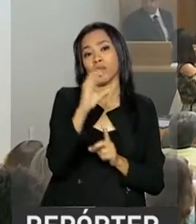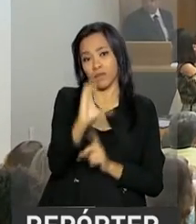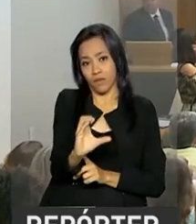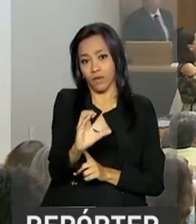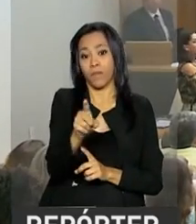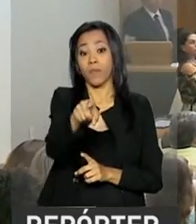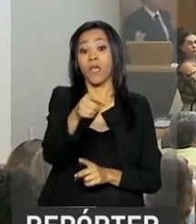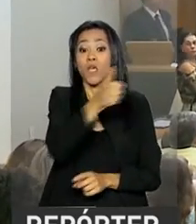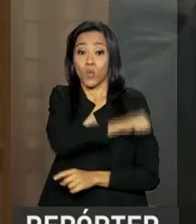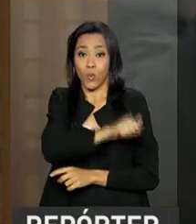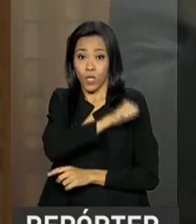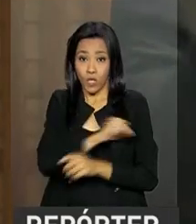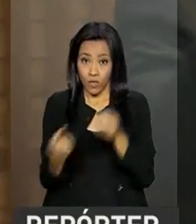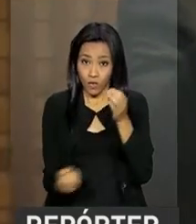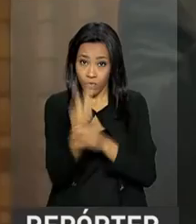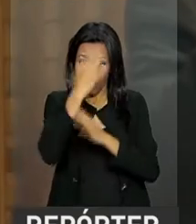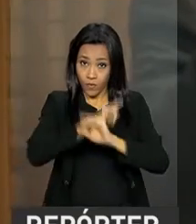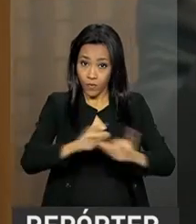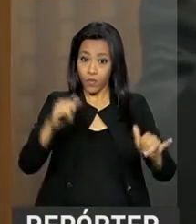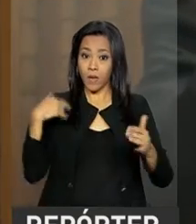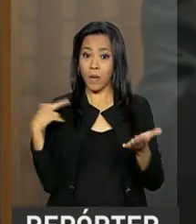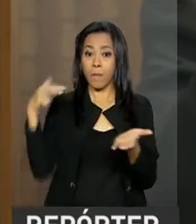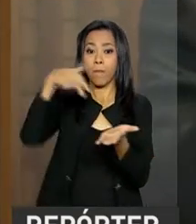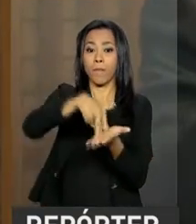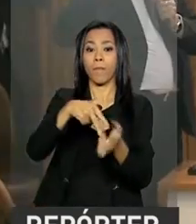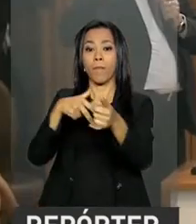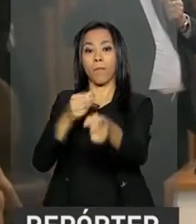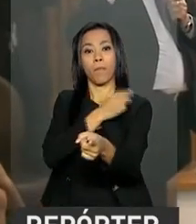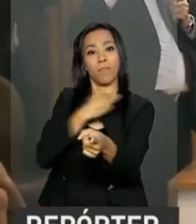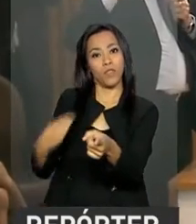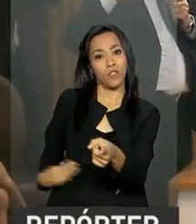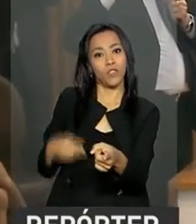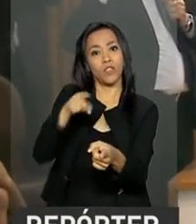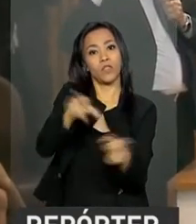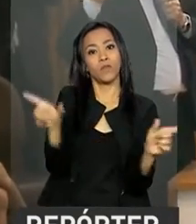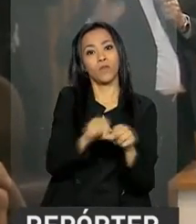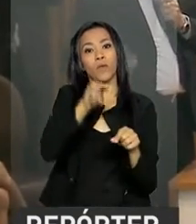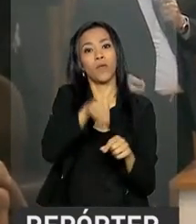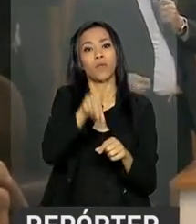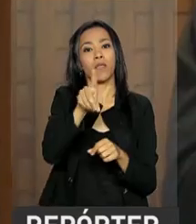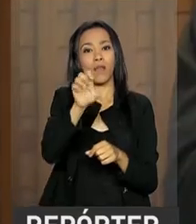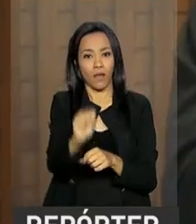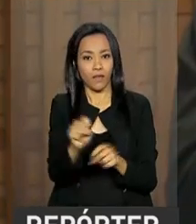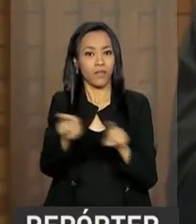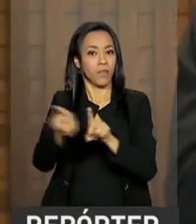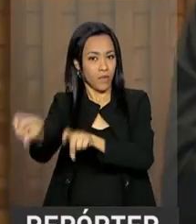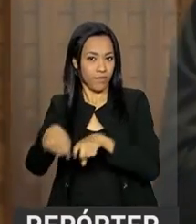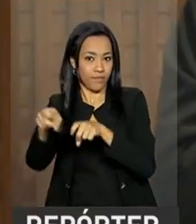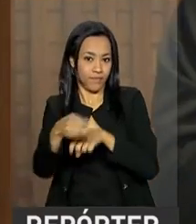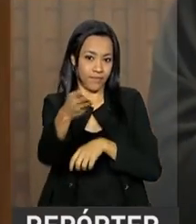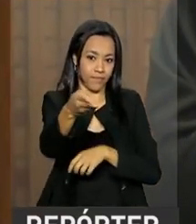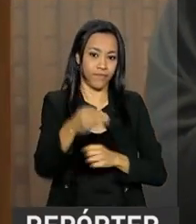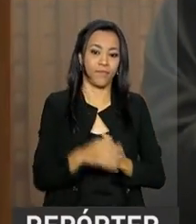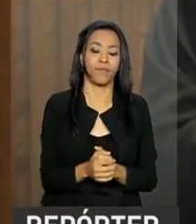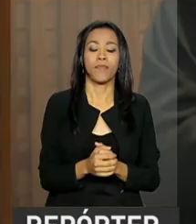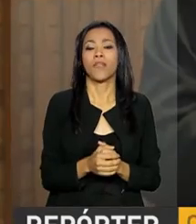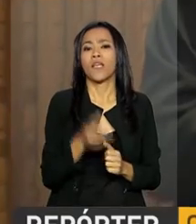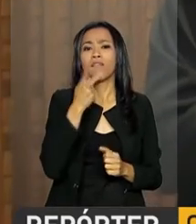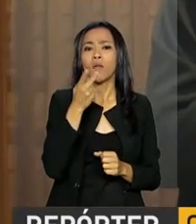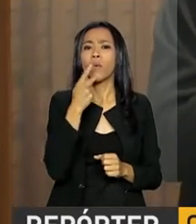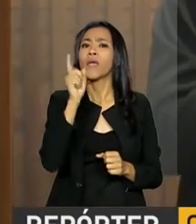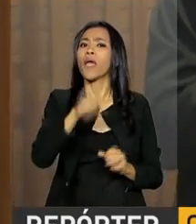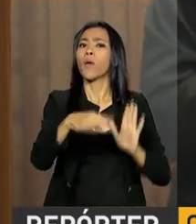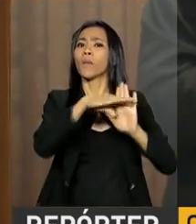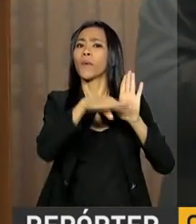o lançamento do programa contou com a participação do ministro do Desenvolvimento Social e Agrário. É um programa que não terá